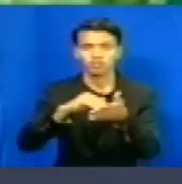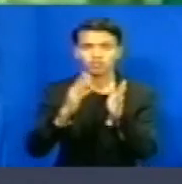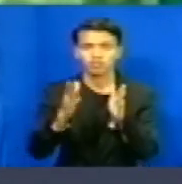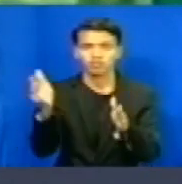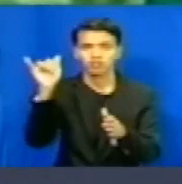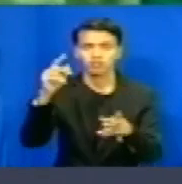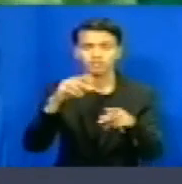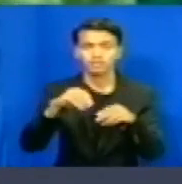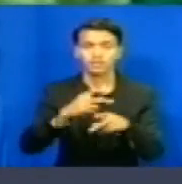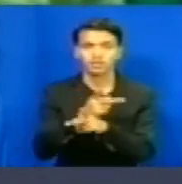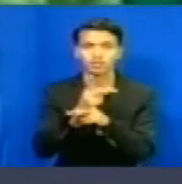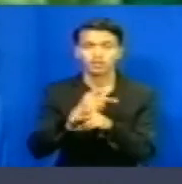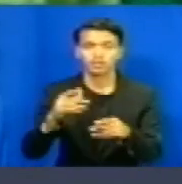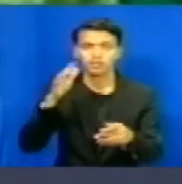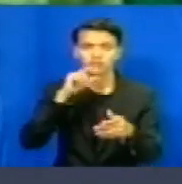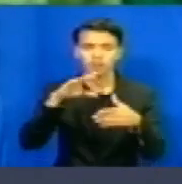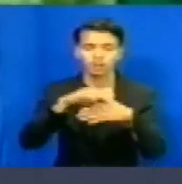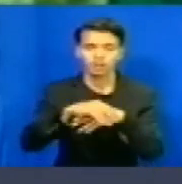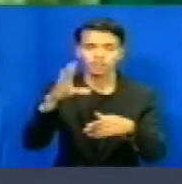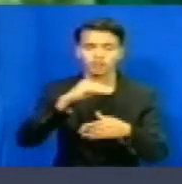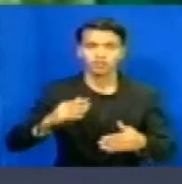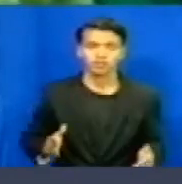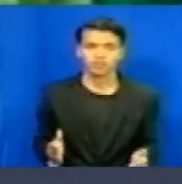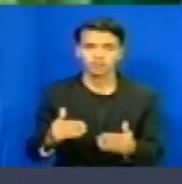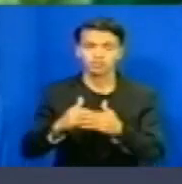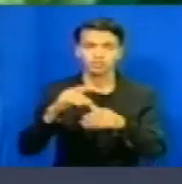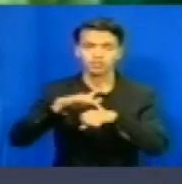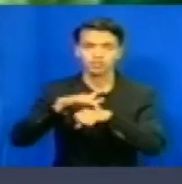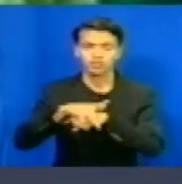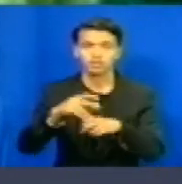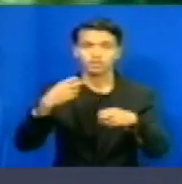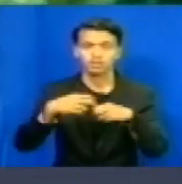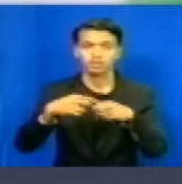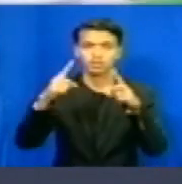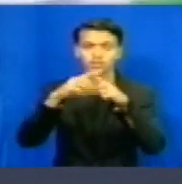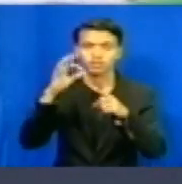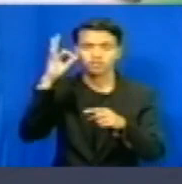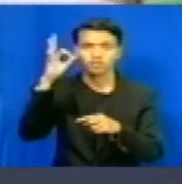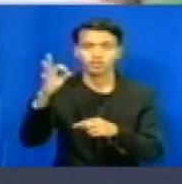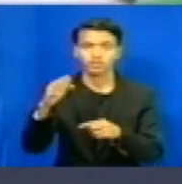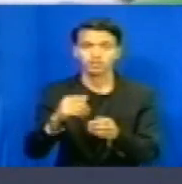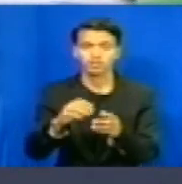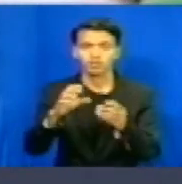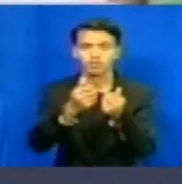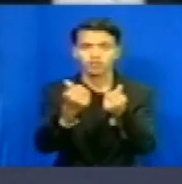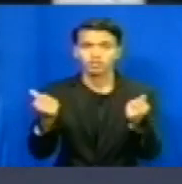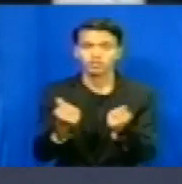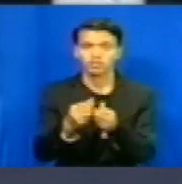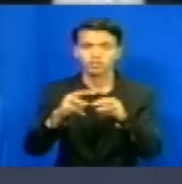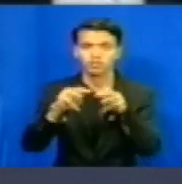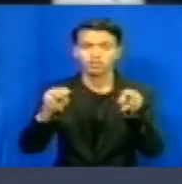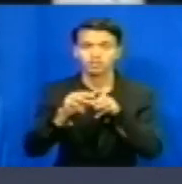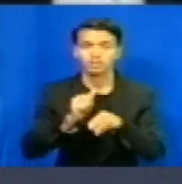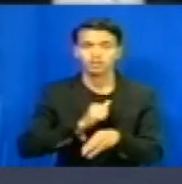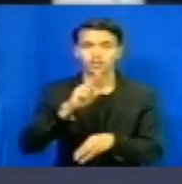prevenção, né, o se cabe no ensino cedo, também caso cabe cedo no ensino cedo, prejudique para o futuro. Administrador município Aileu Abel